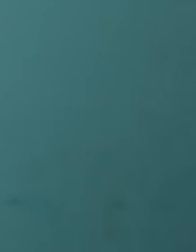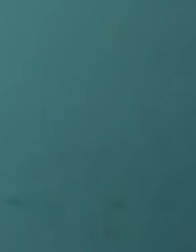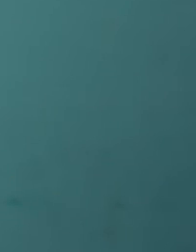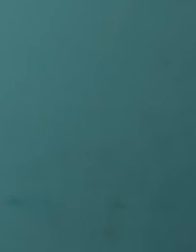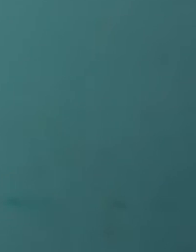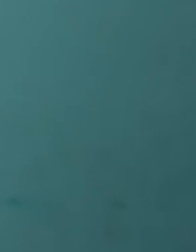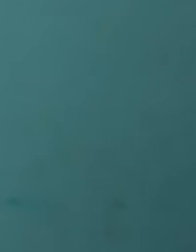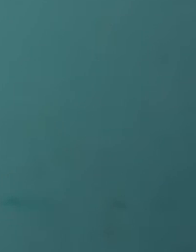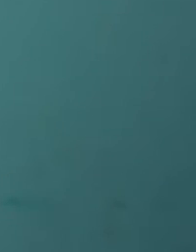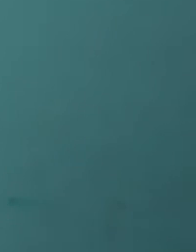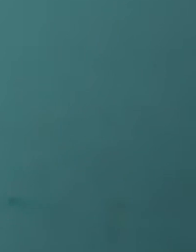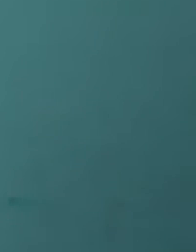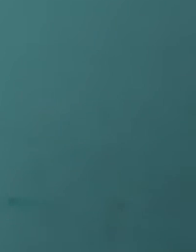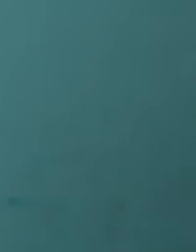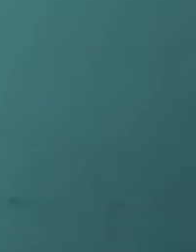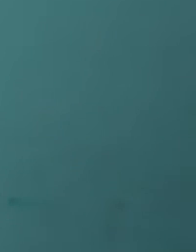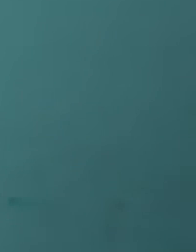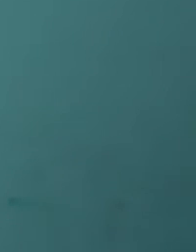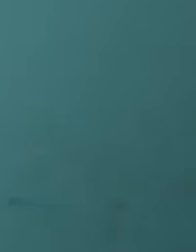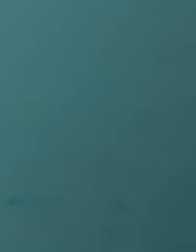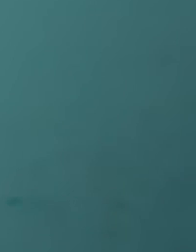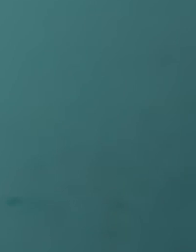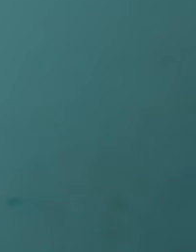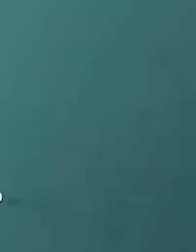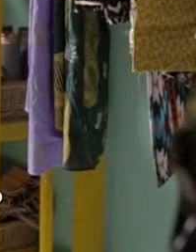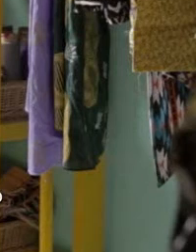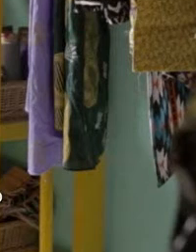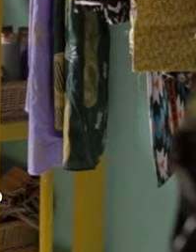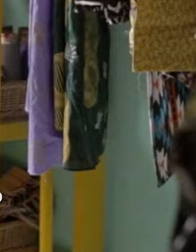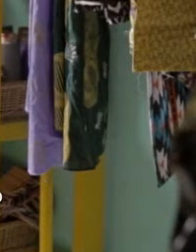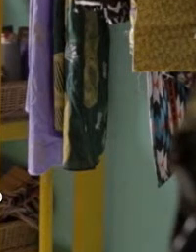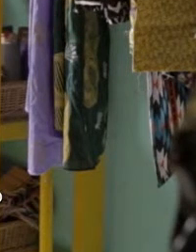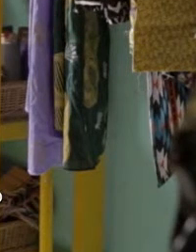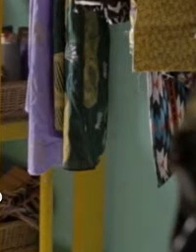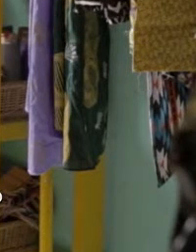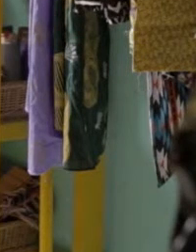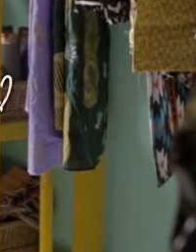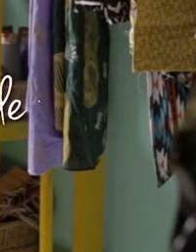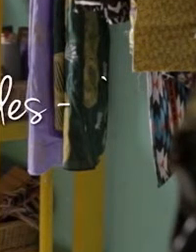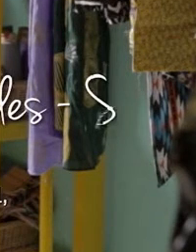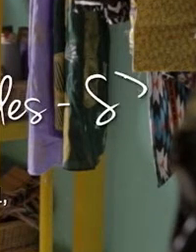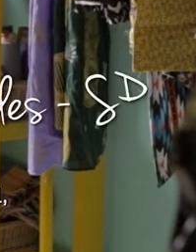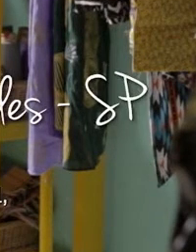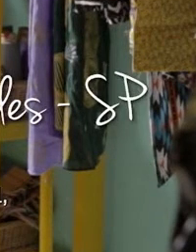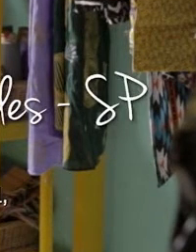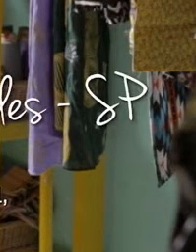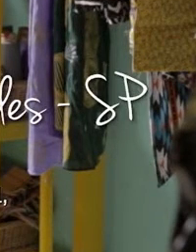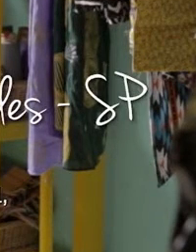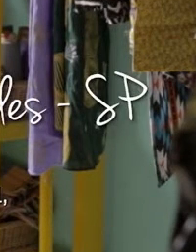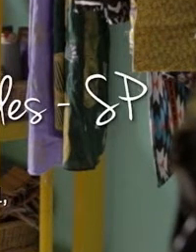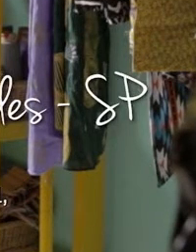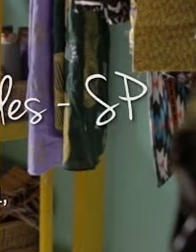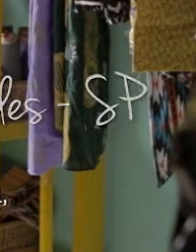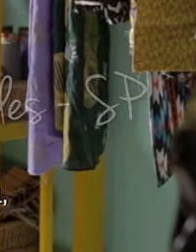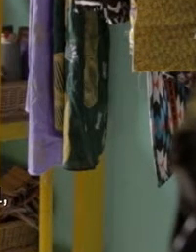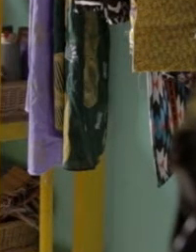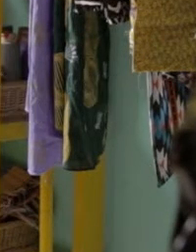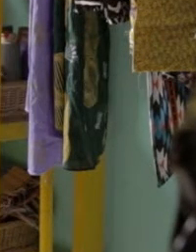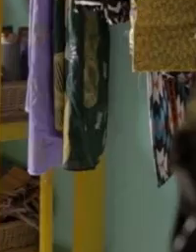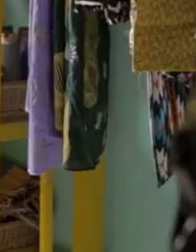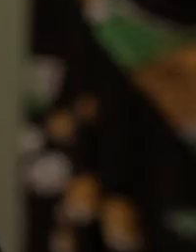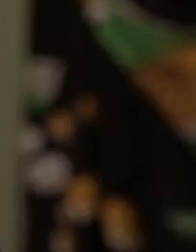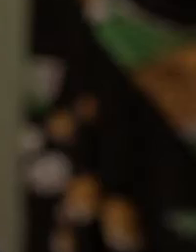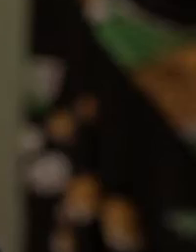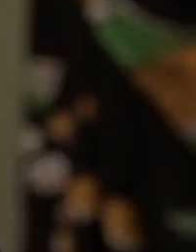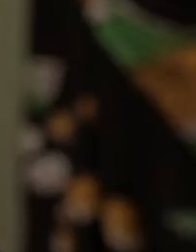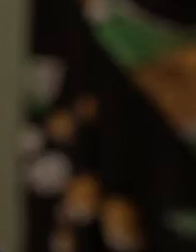Eu estava trabalhando há 4 anos no escritório de arquitetura. Do meu esposo estava procurando emprego e ele conseguiu um emprego numa rua têxtil aqui em São